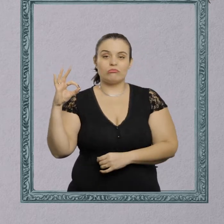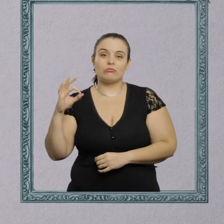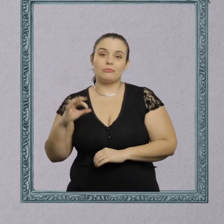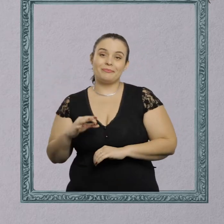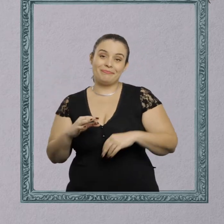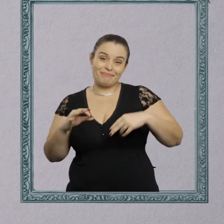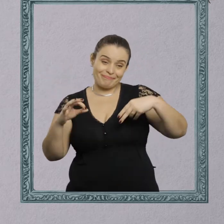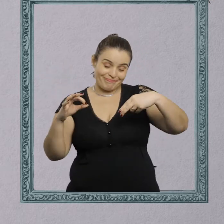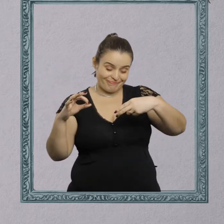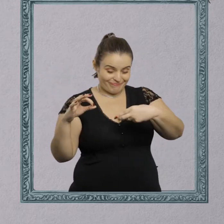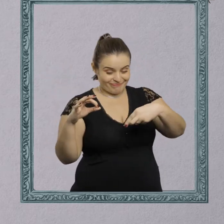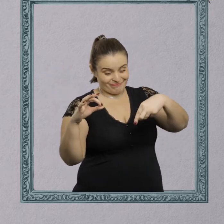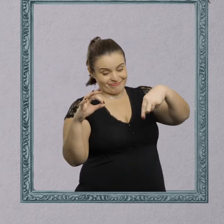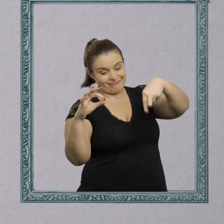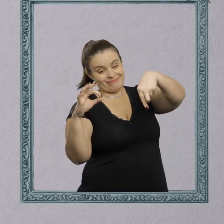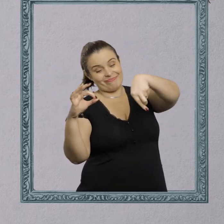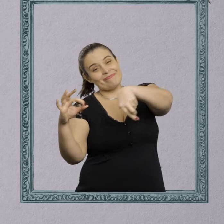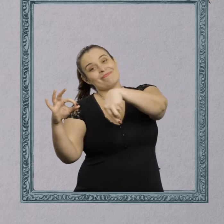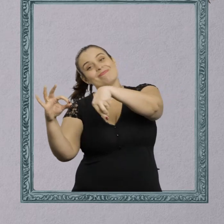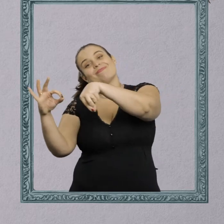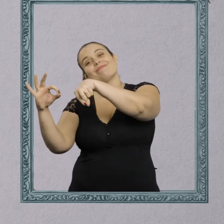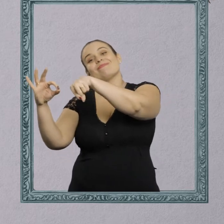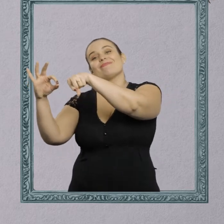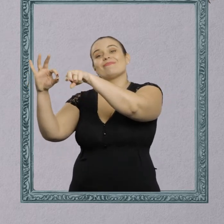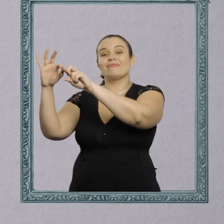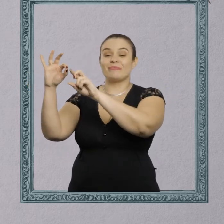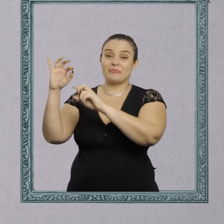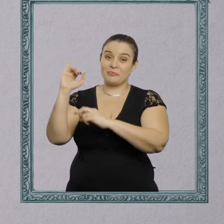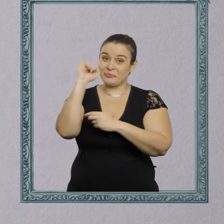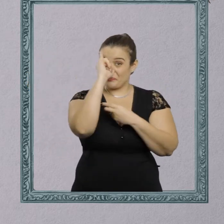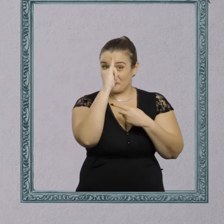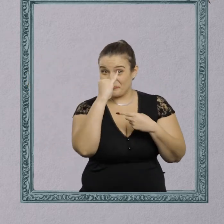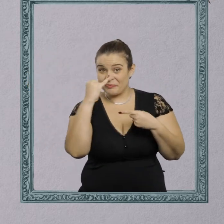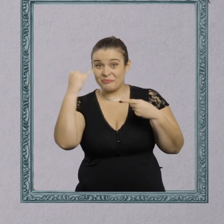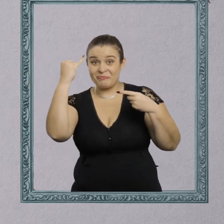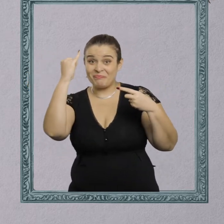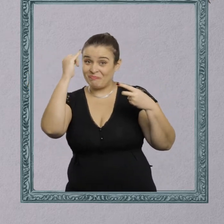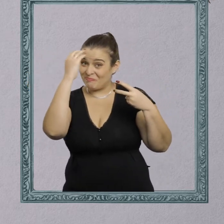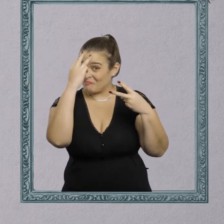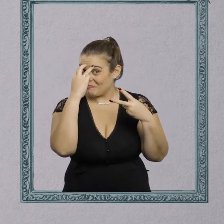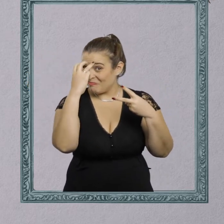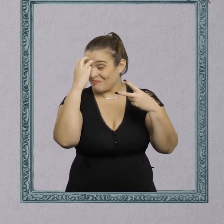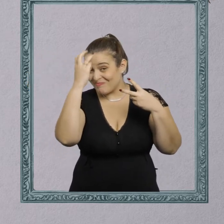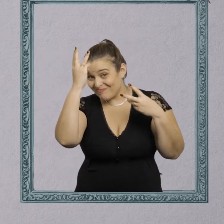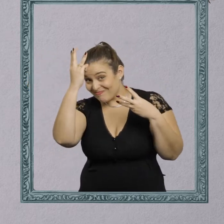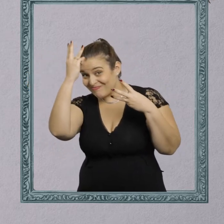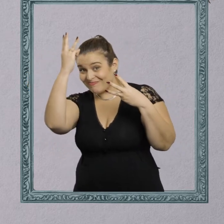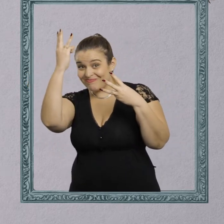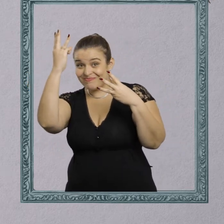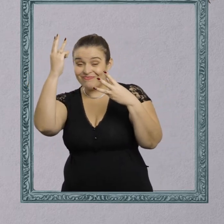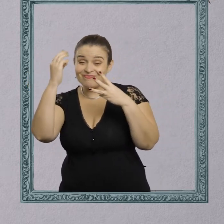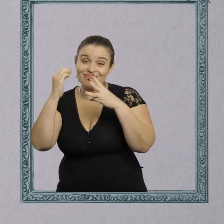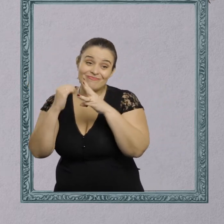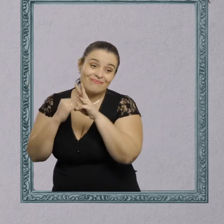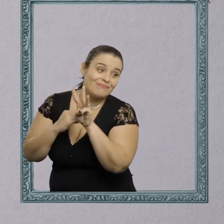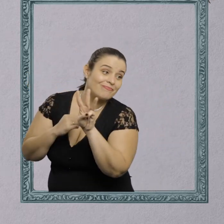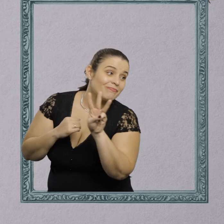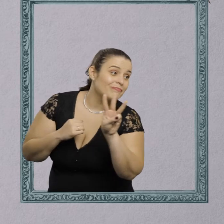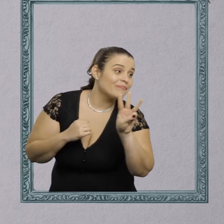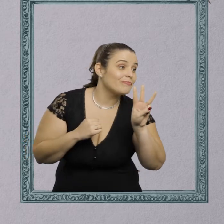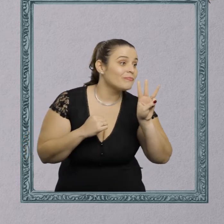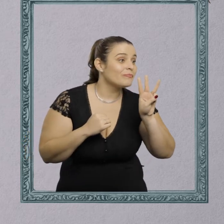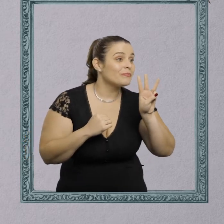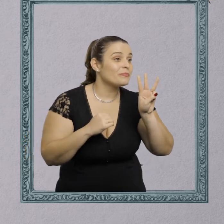Depois, Peter saiu voando. Wendy, João e Miguel chegaram em casa. Eles encontraram a janela